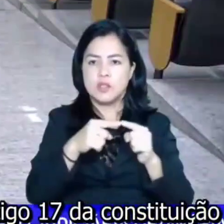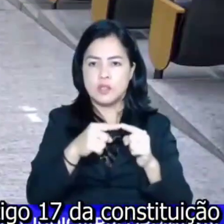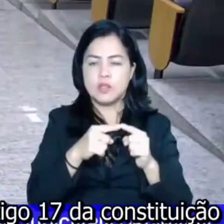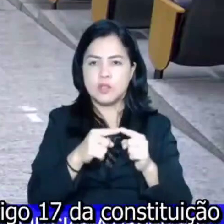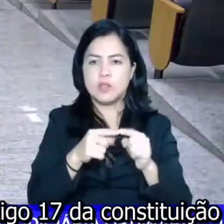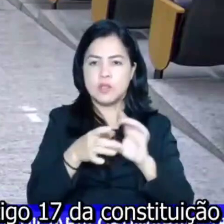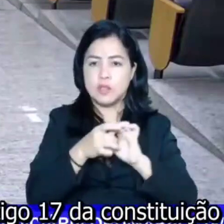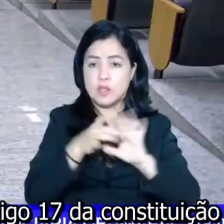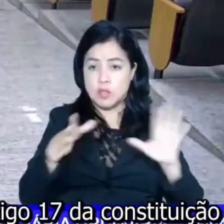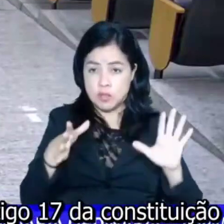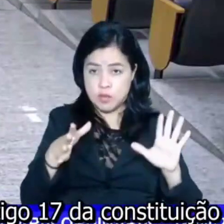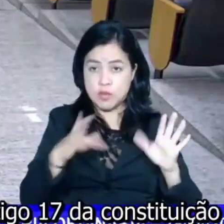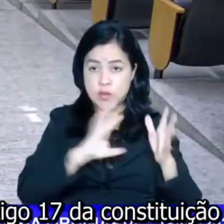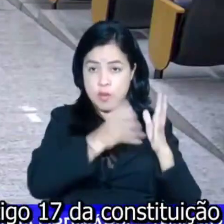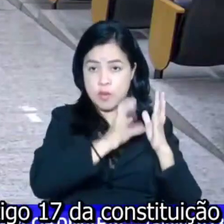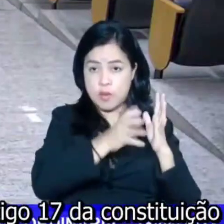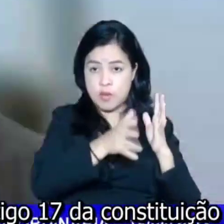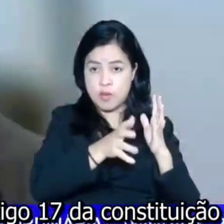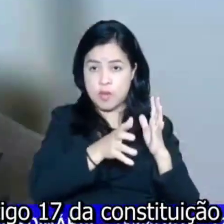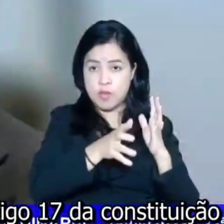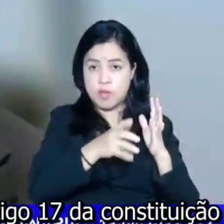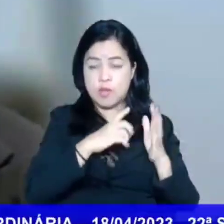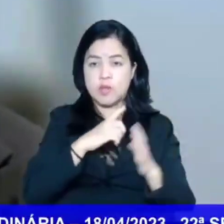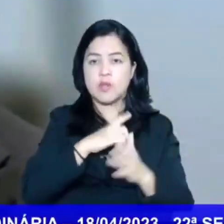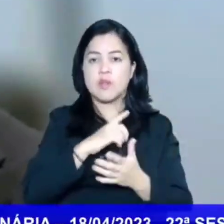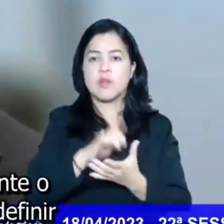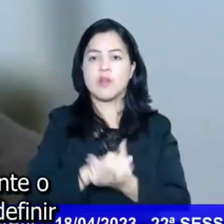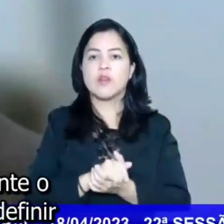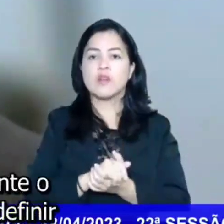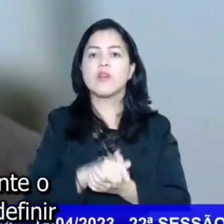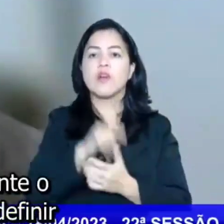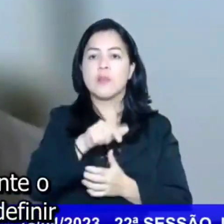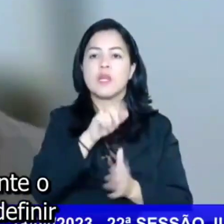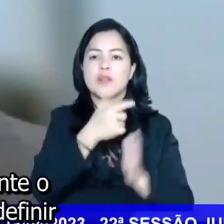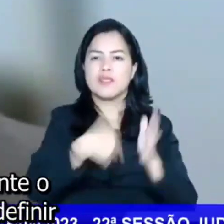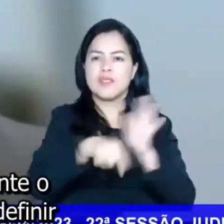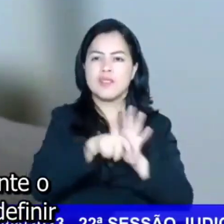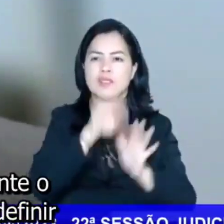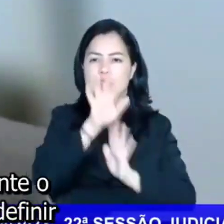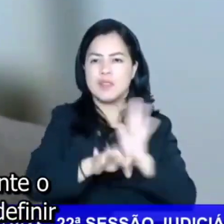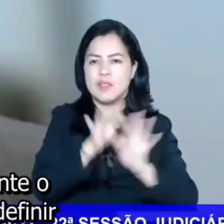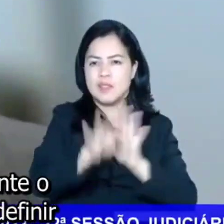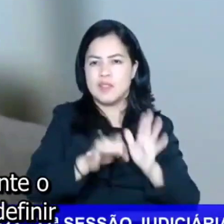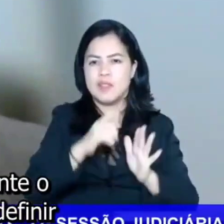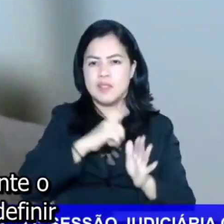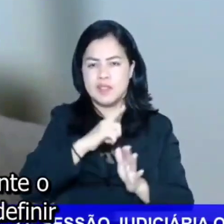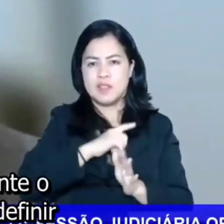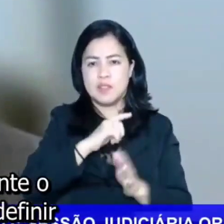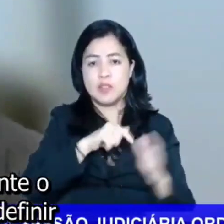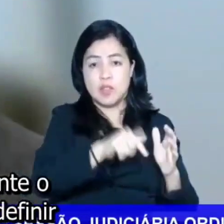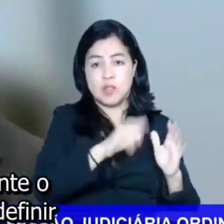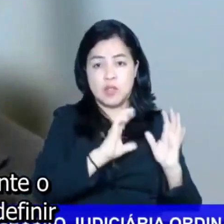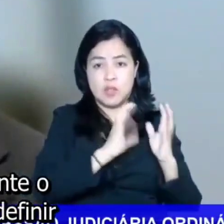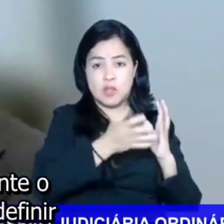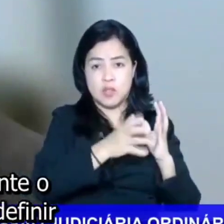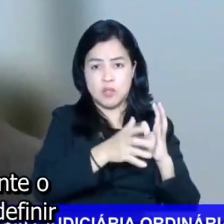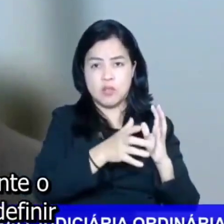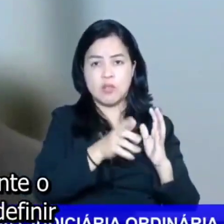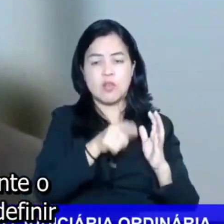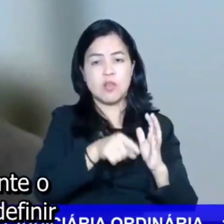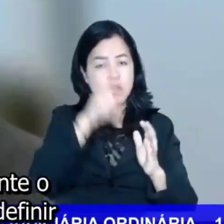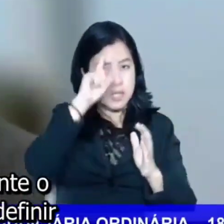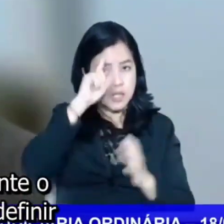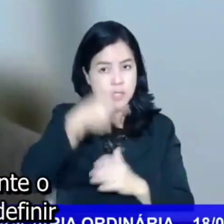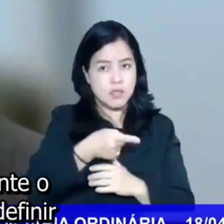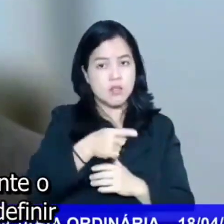a autonomia partidária assegurada pelo artigo... Em vídeo chamada, Dr. Sanderson. Cabe ao partido definir internamente,